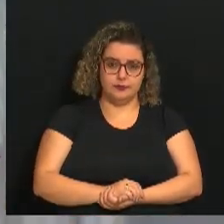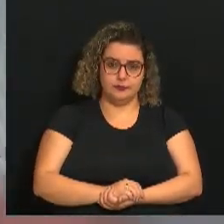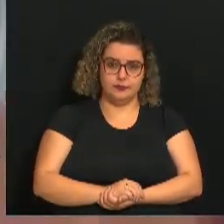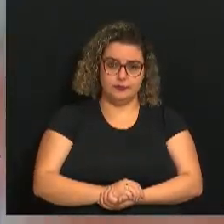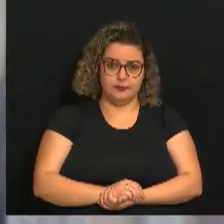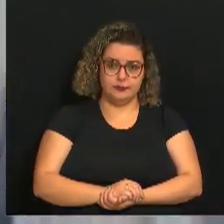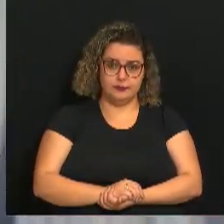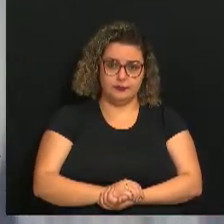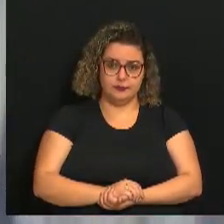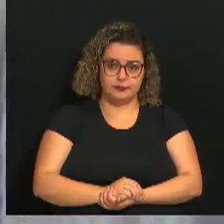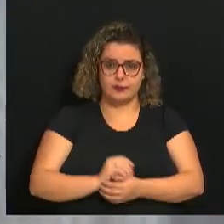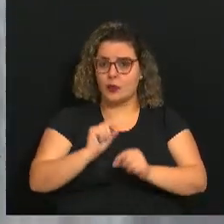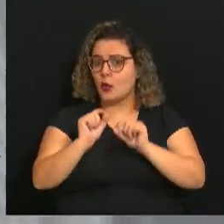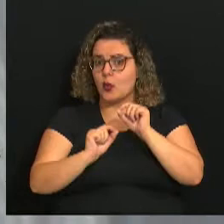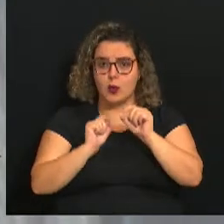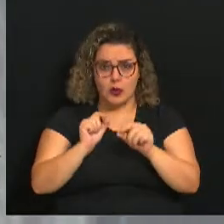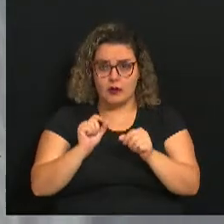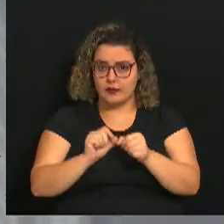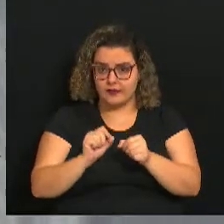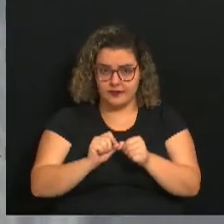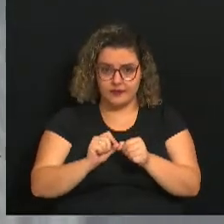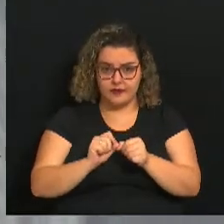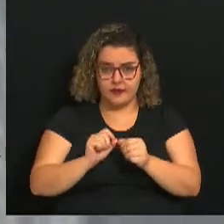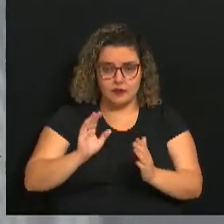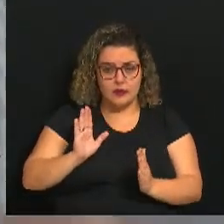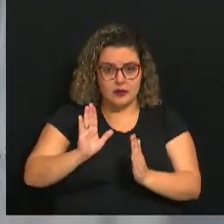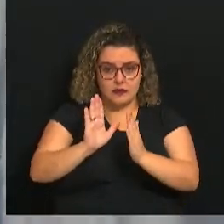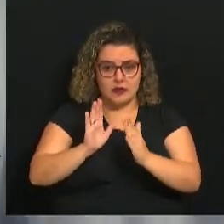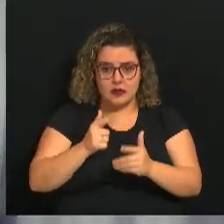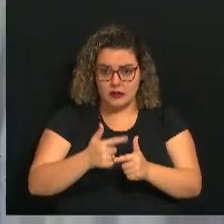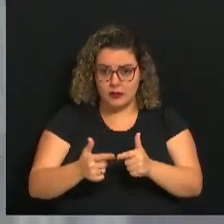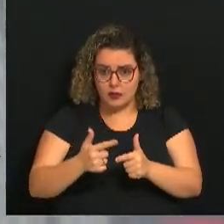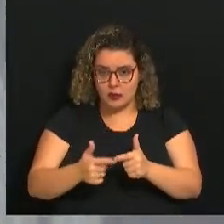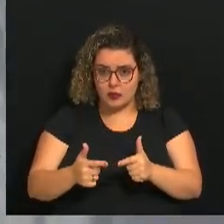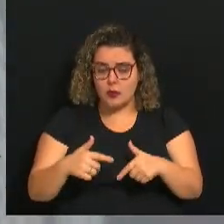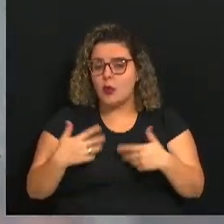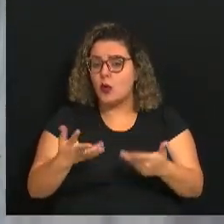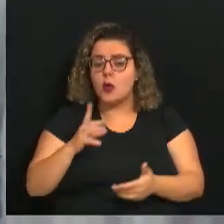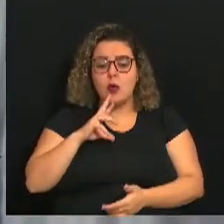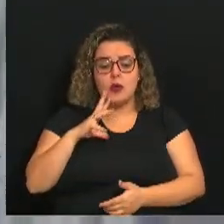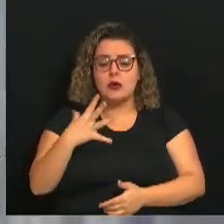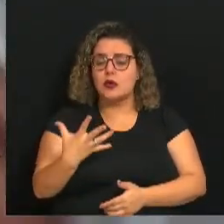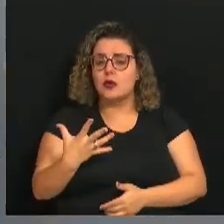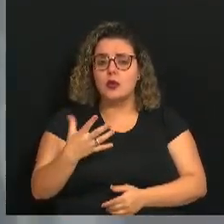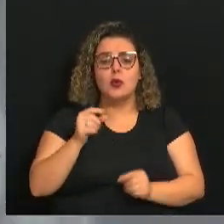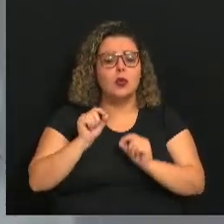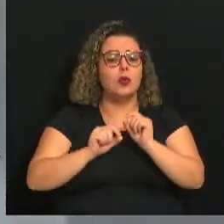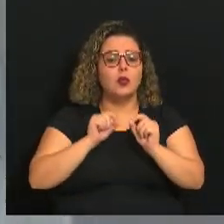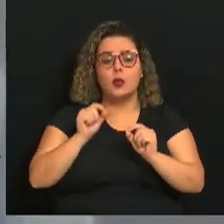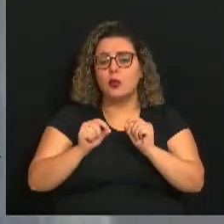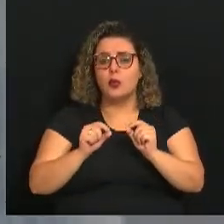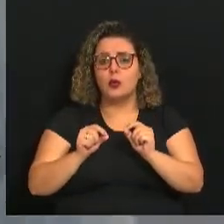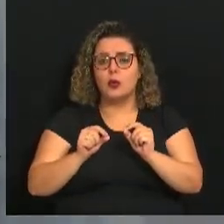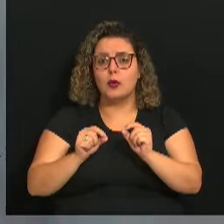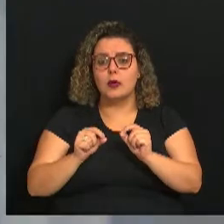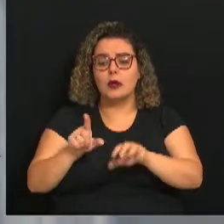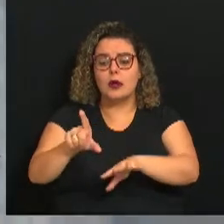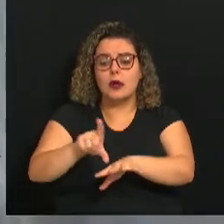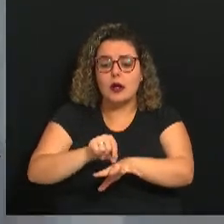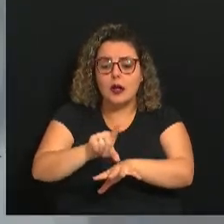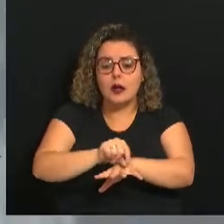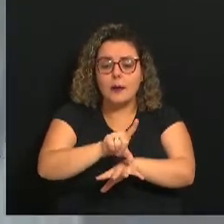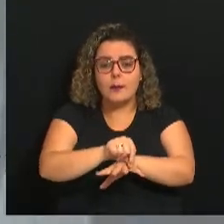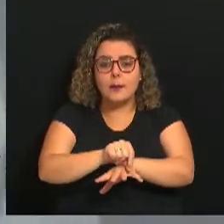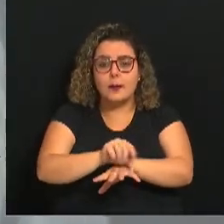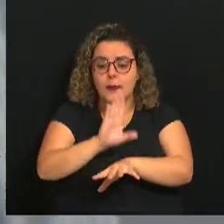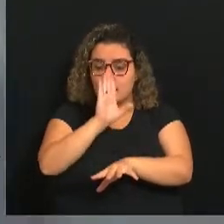o que tem sido feito para enfrentar esses problemas, quais são as soluções, o que vocês apontam de caminho para a gente enfrentar